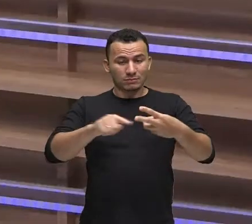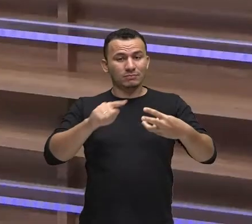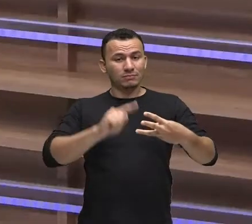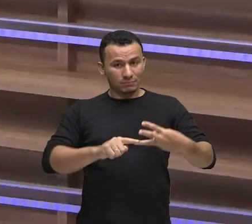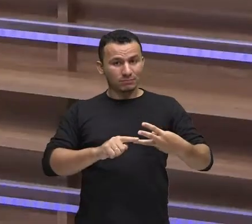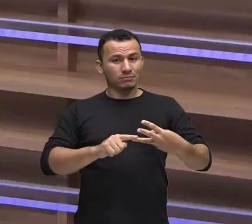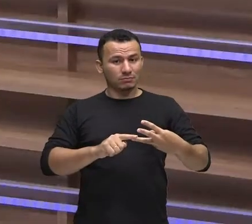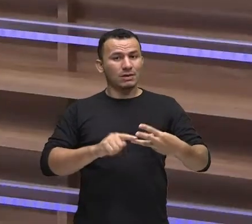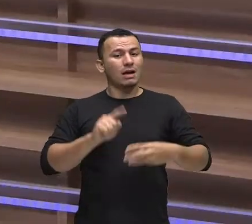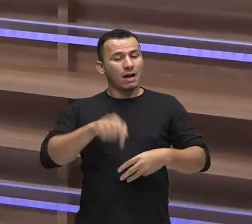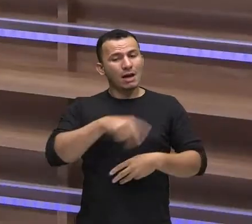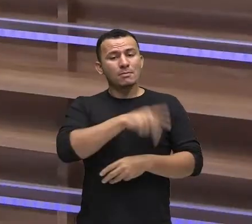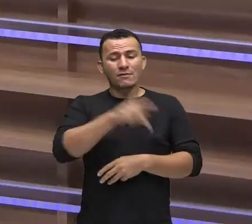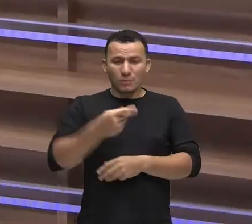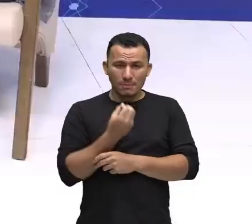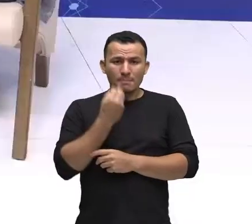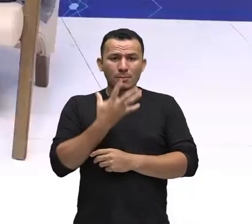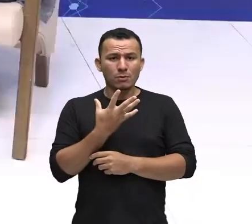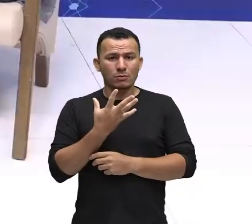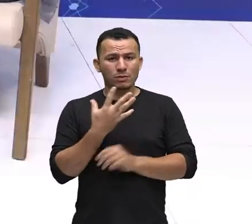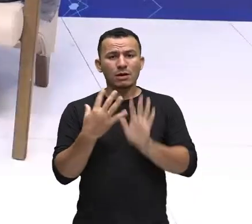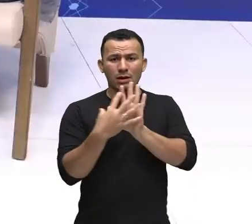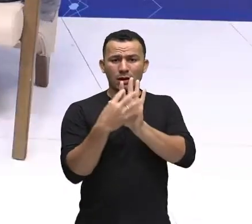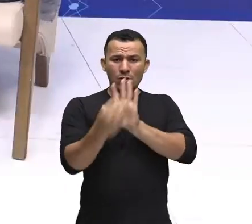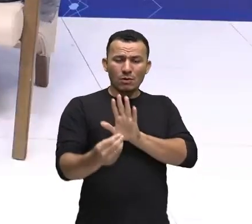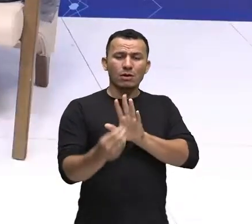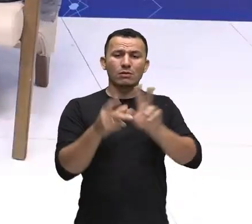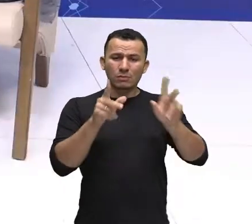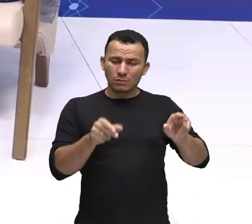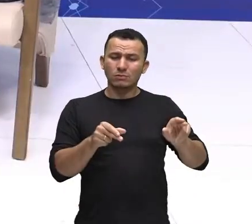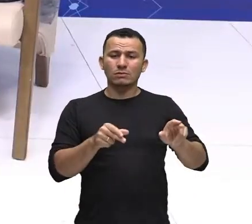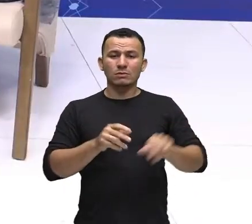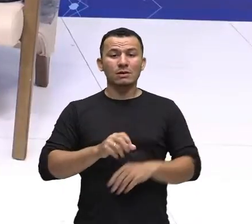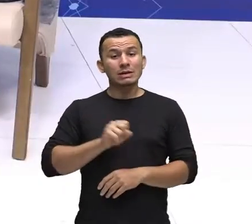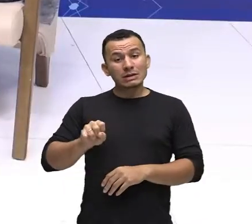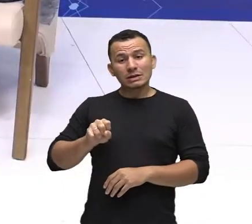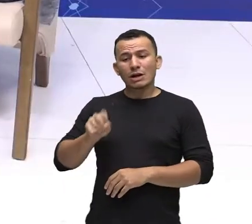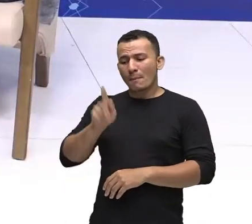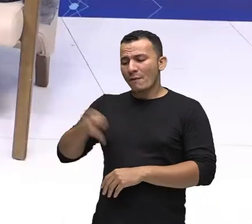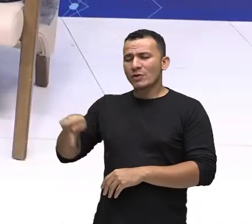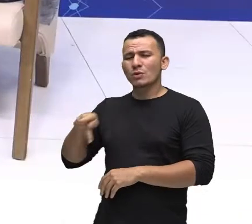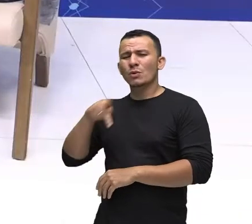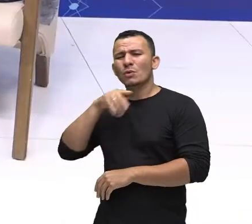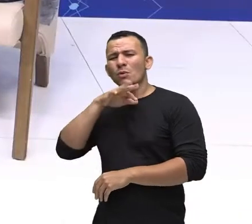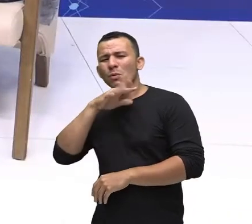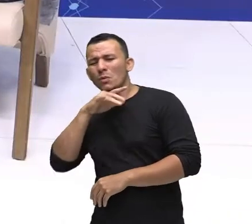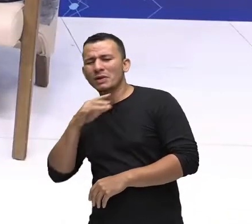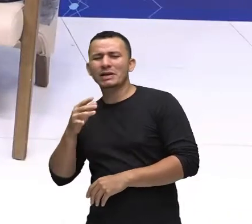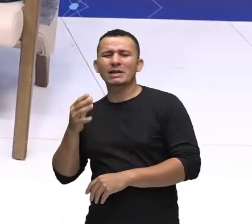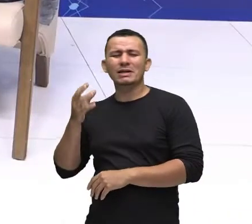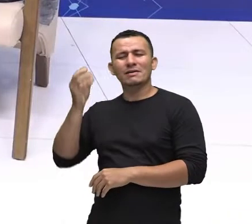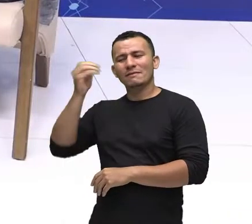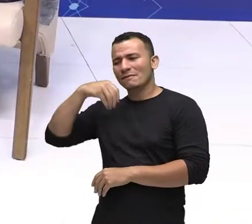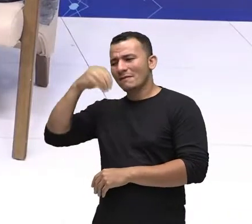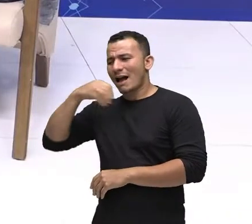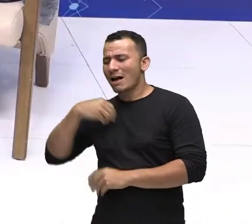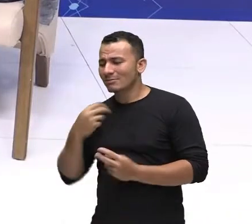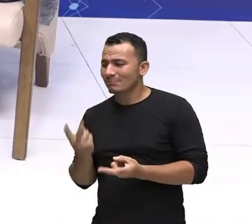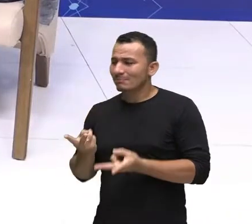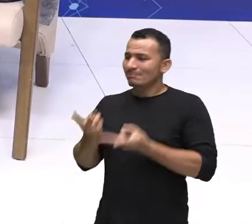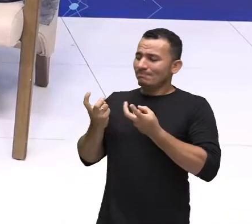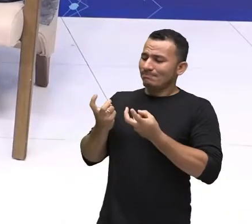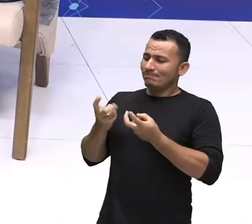professor bom, ser como ele. De igual modo que um professor ruim, eu vou olhar para ele e vou